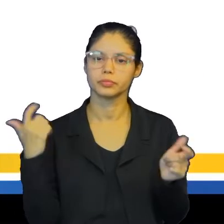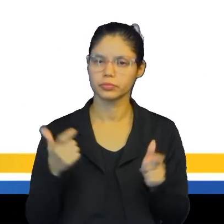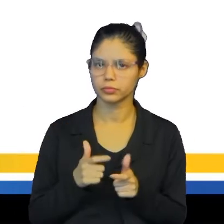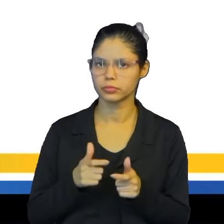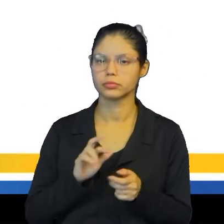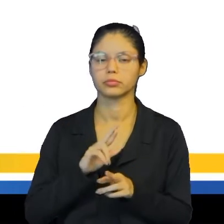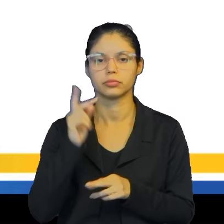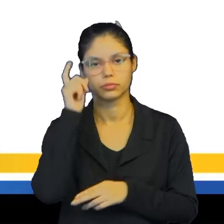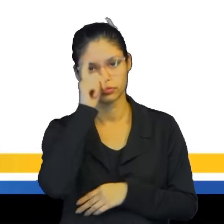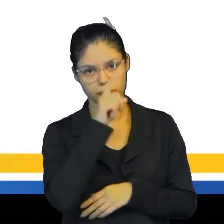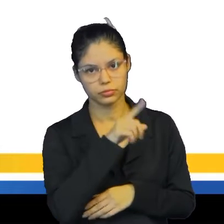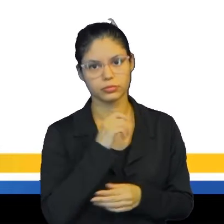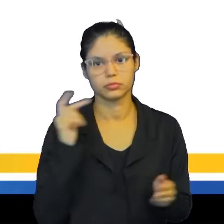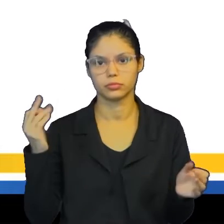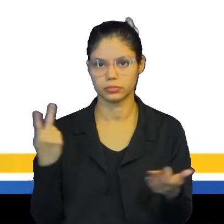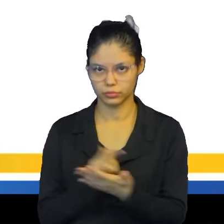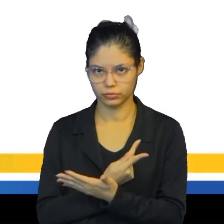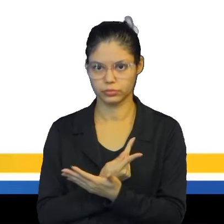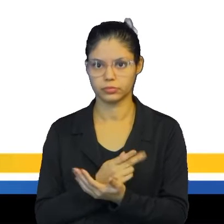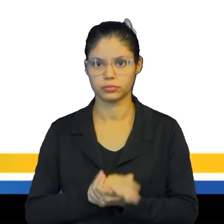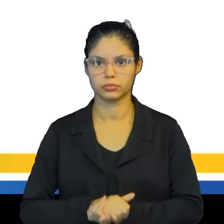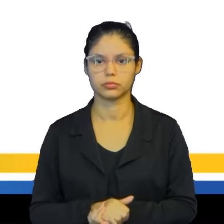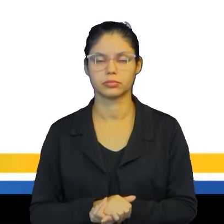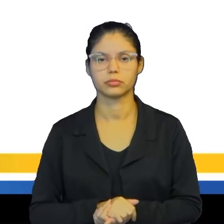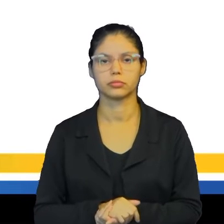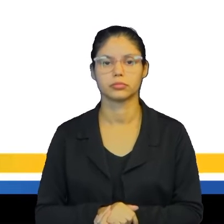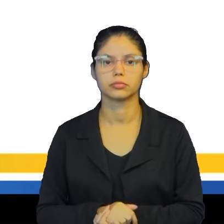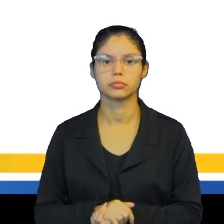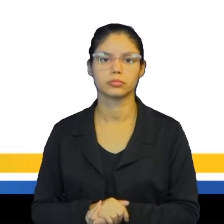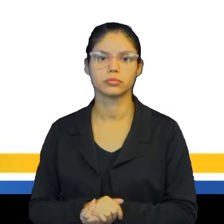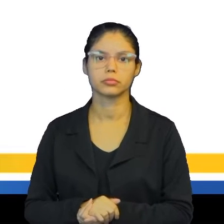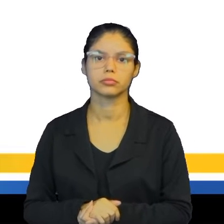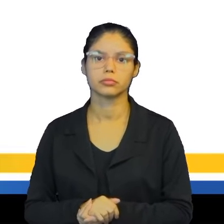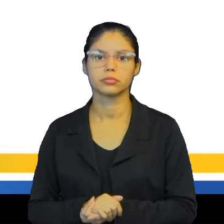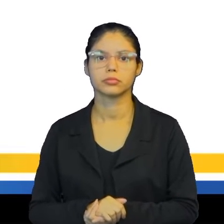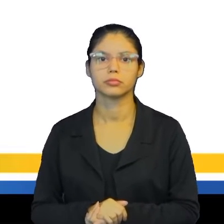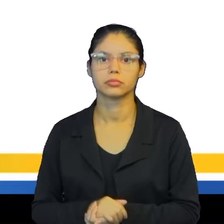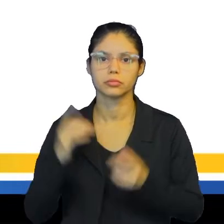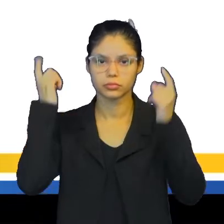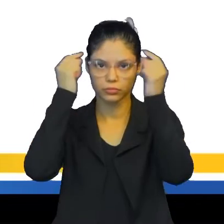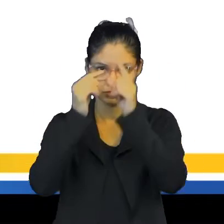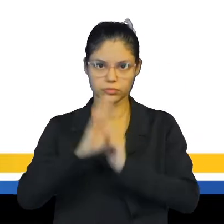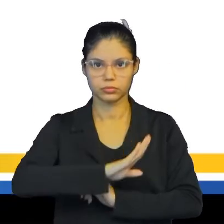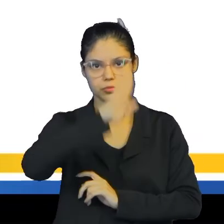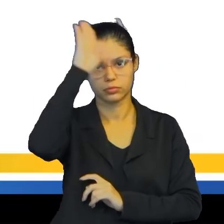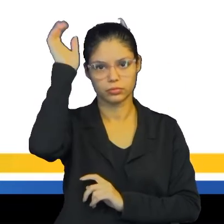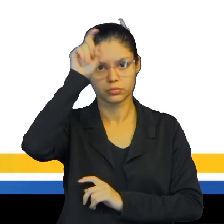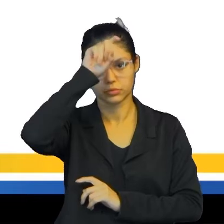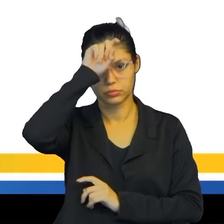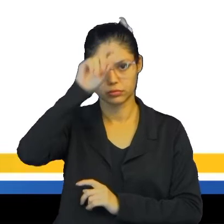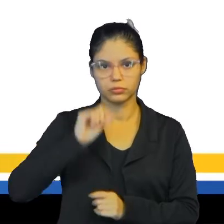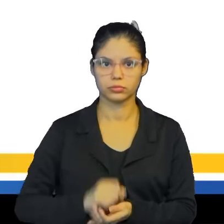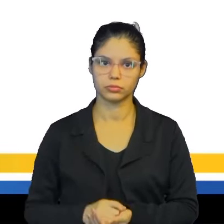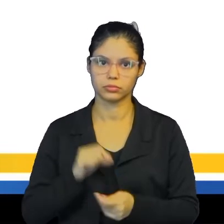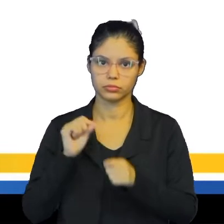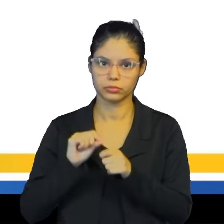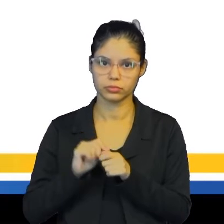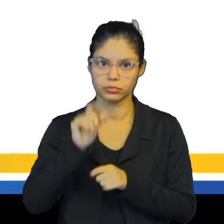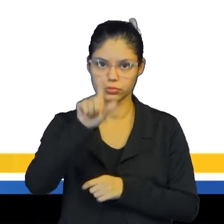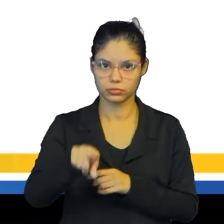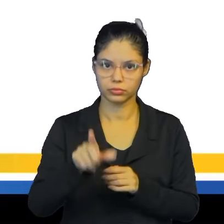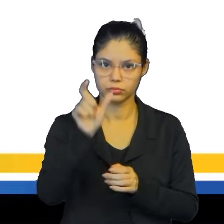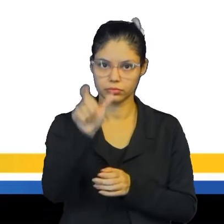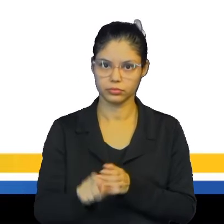menos complexo de se trabalhar. Podemos considerar que os gregos, né, romanos e egípcios foram